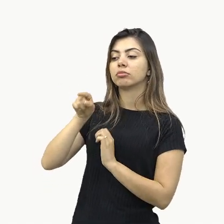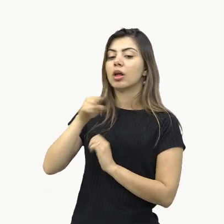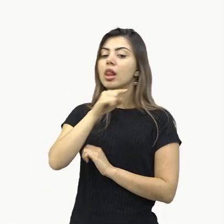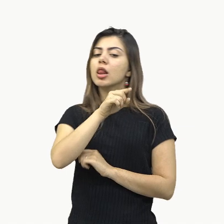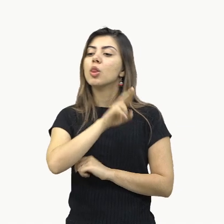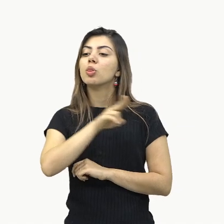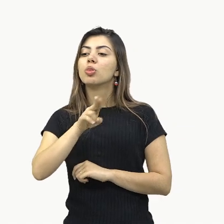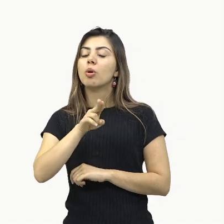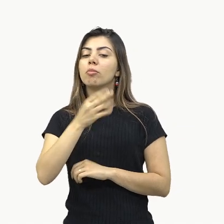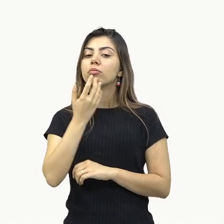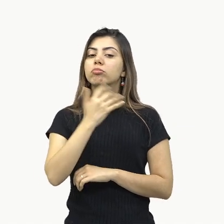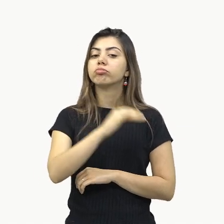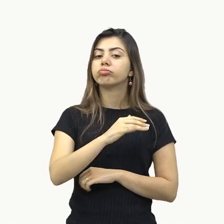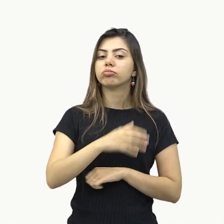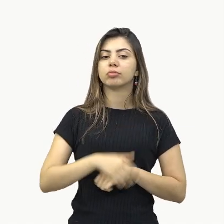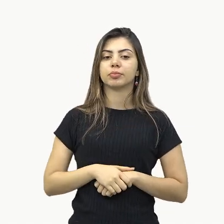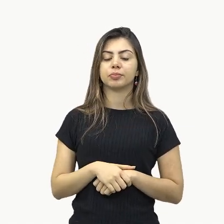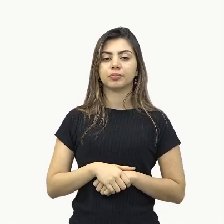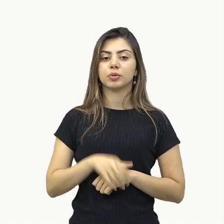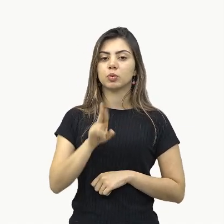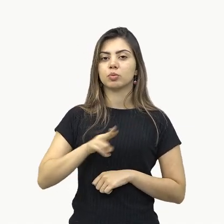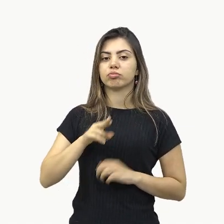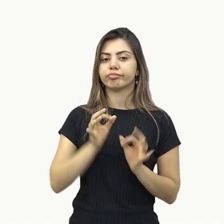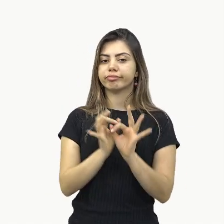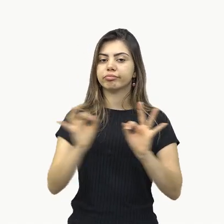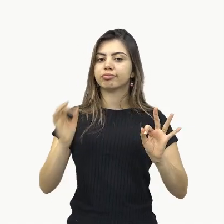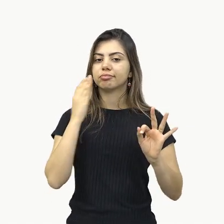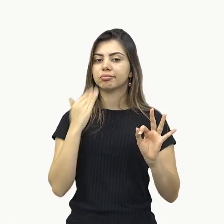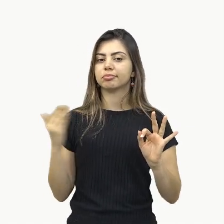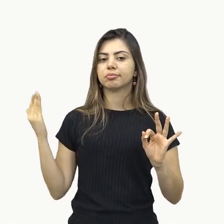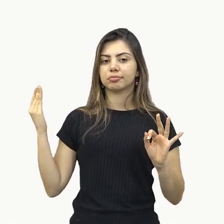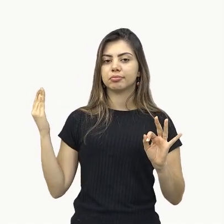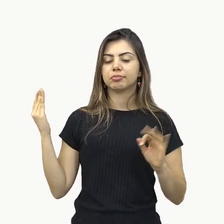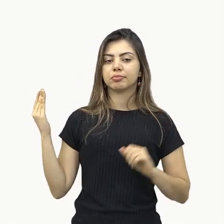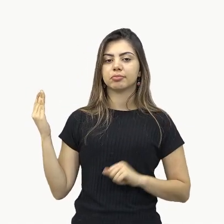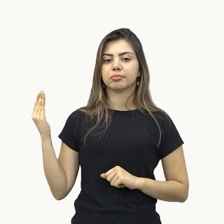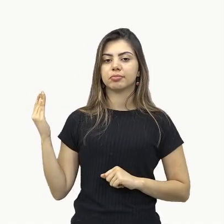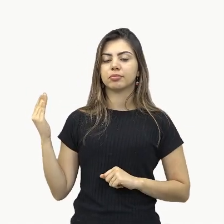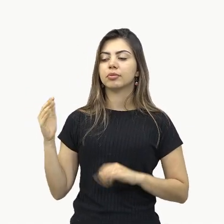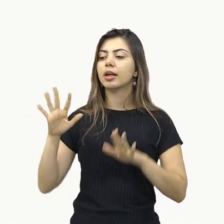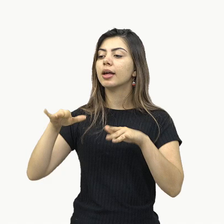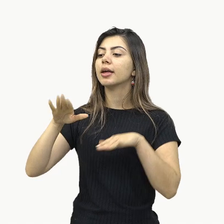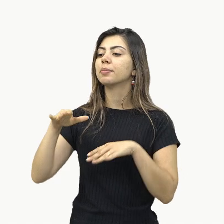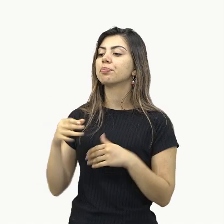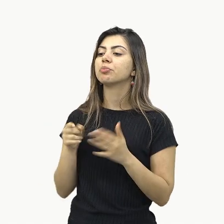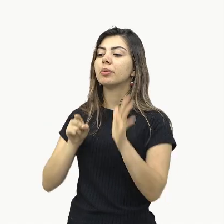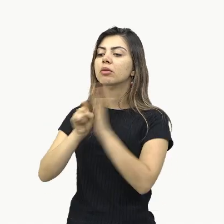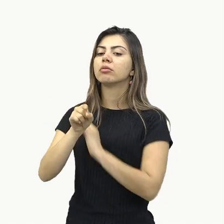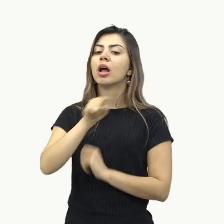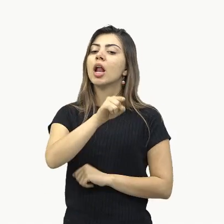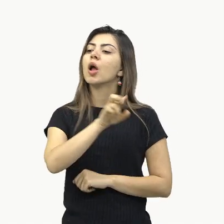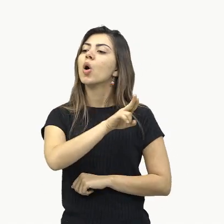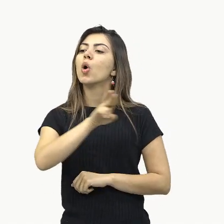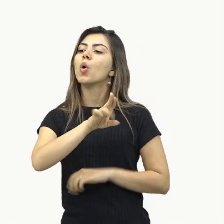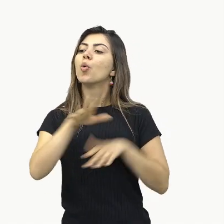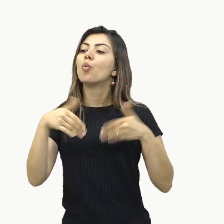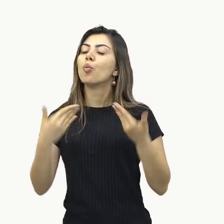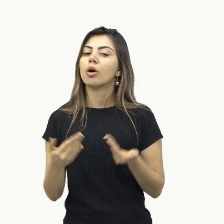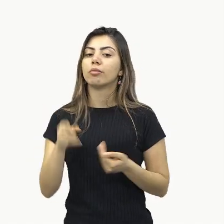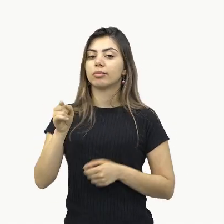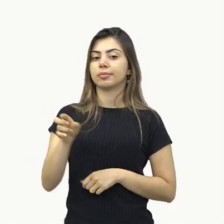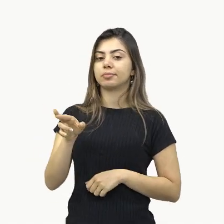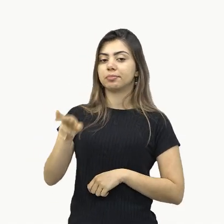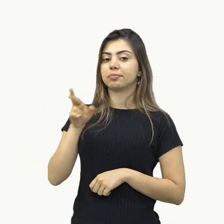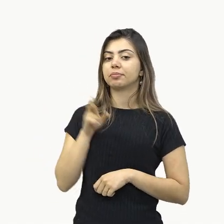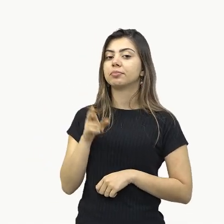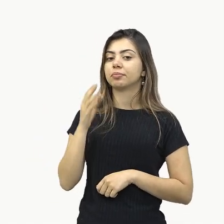de um menino. What's his name? What's his name? Qual é o nome dele? Aí ele vai responder o nome